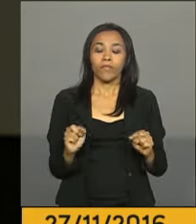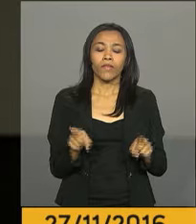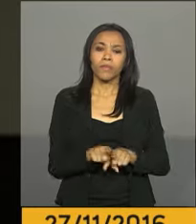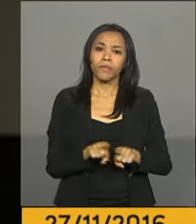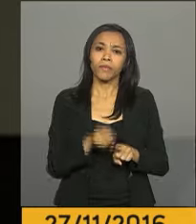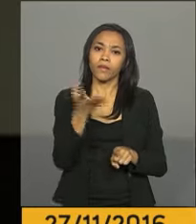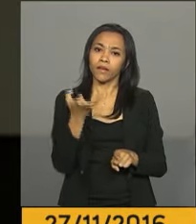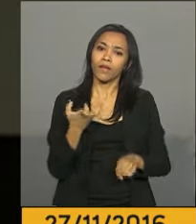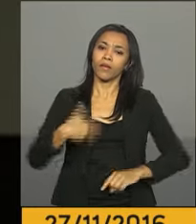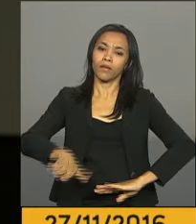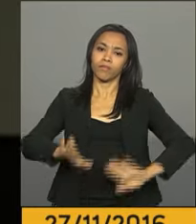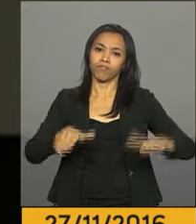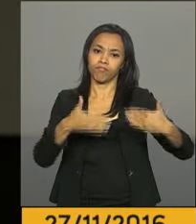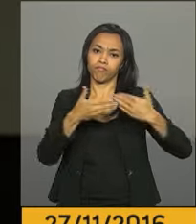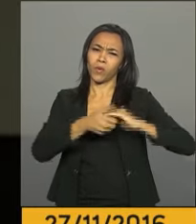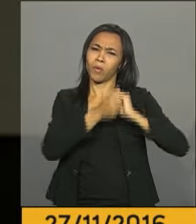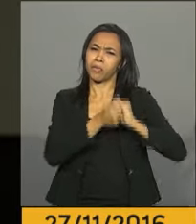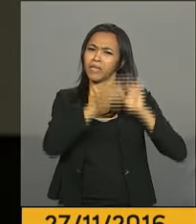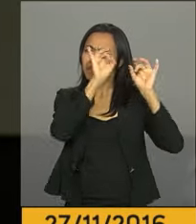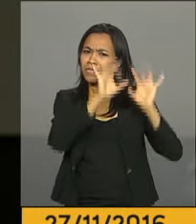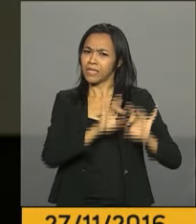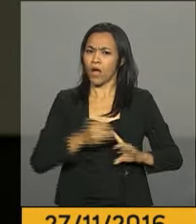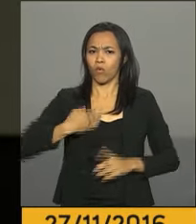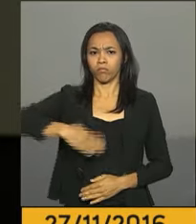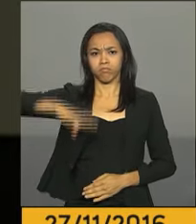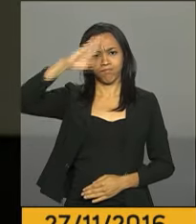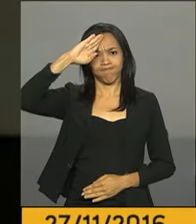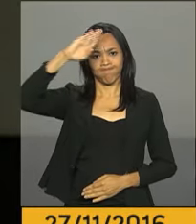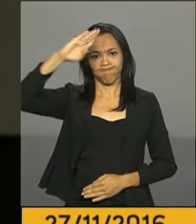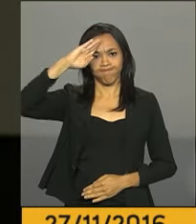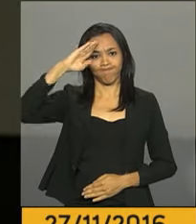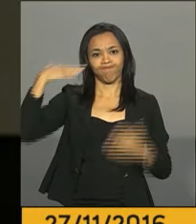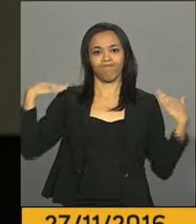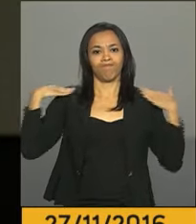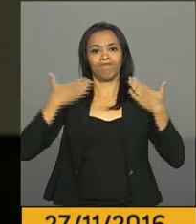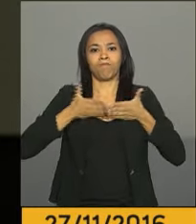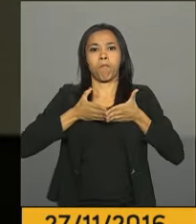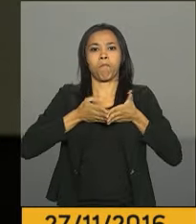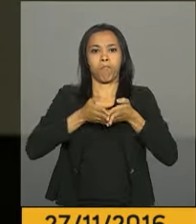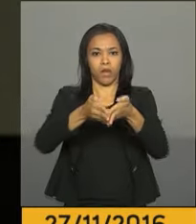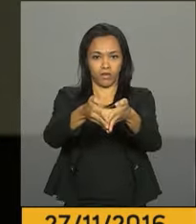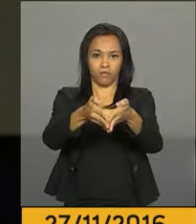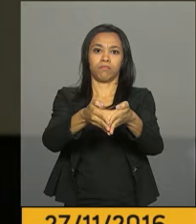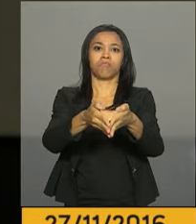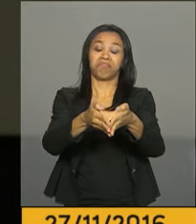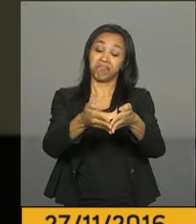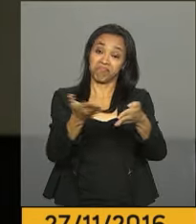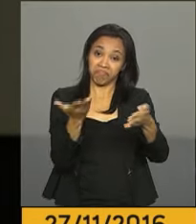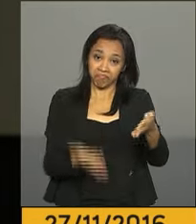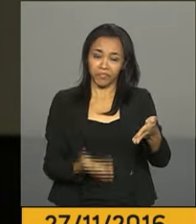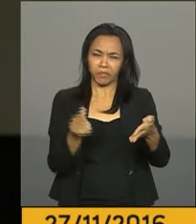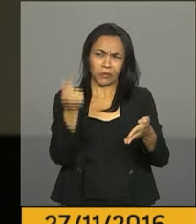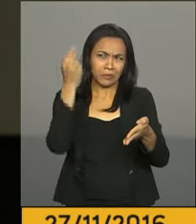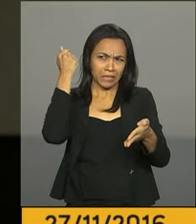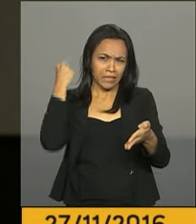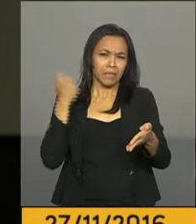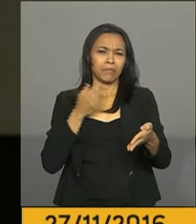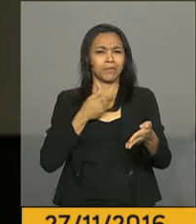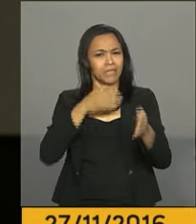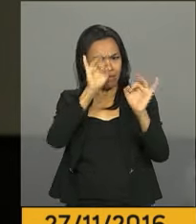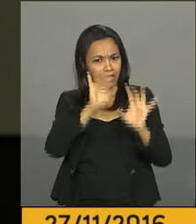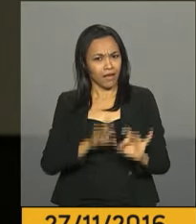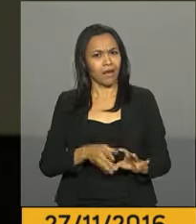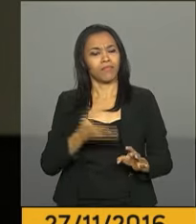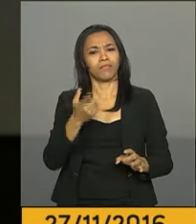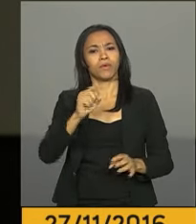Quero cumprimentar também especialmente o comandante da Marinha, por uma razão especial. Há muito tempo, e aqui,